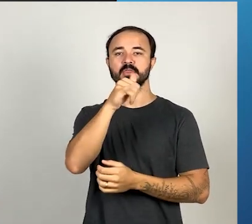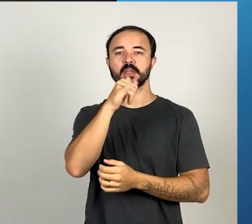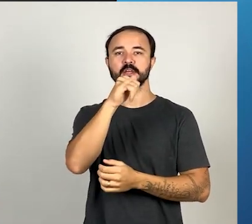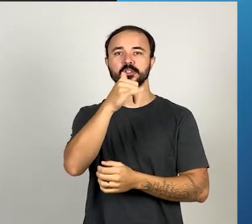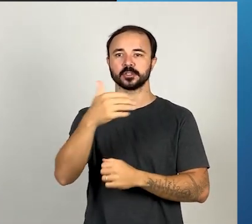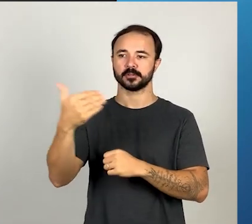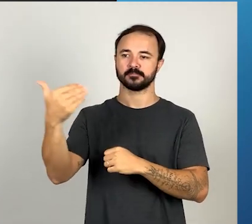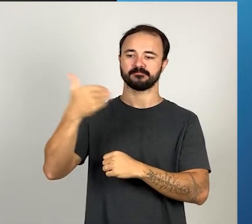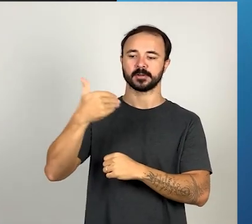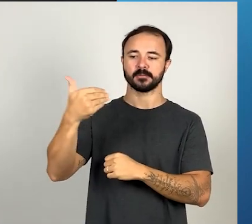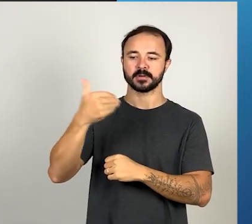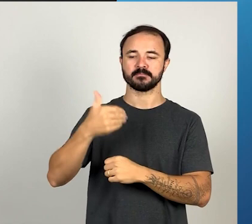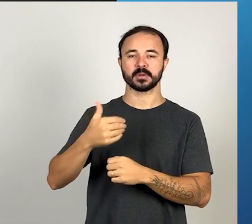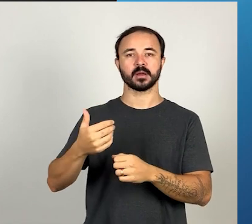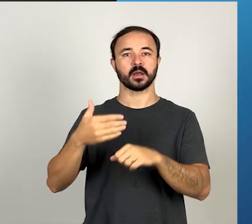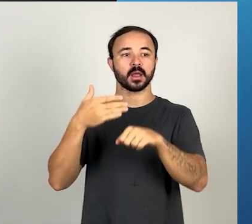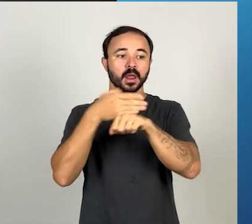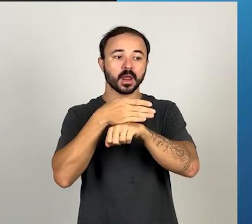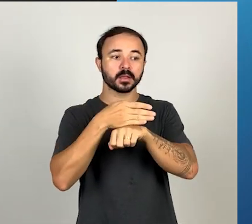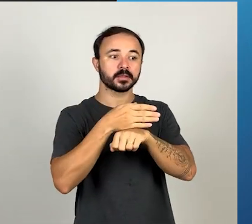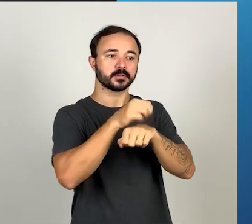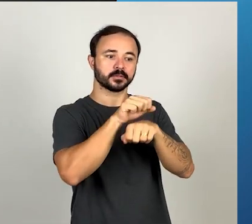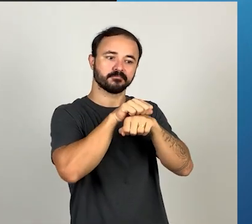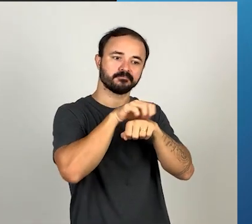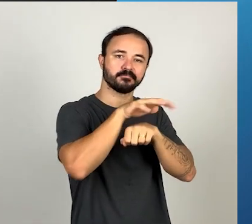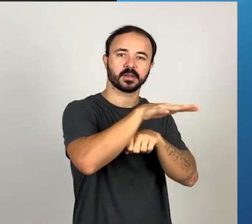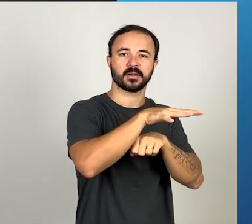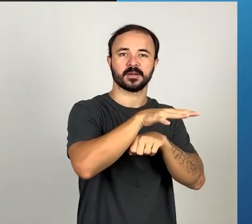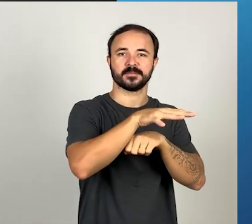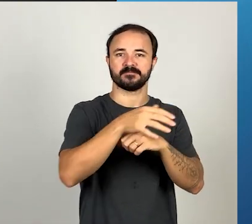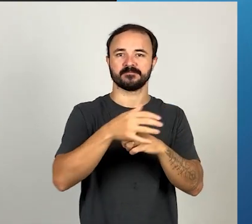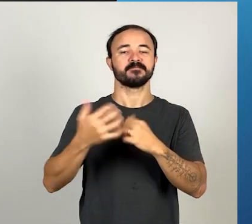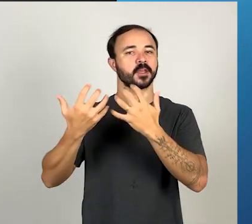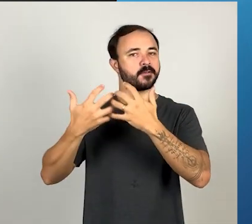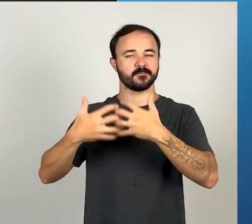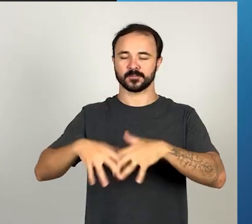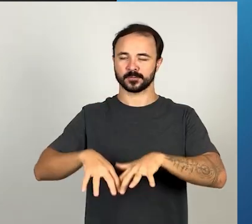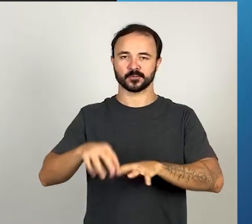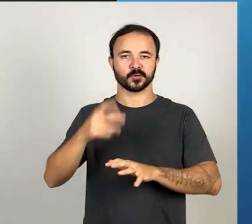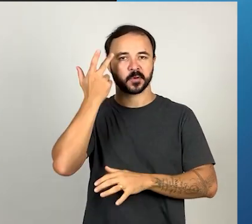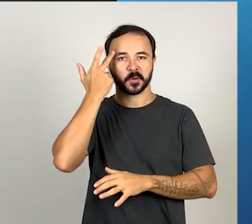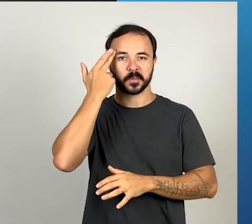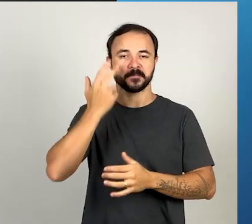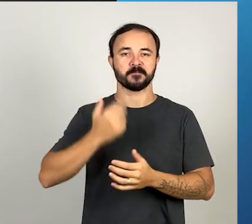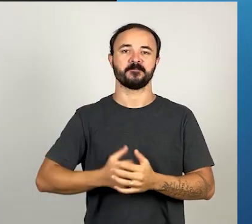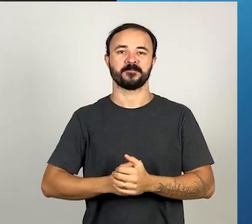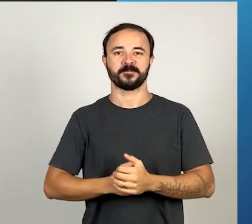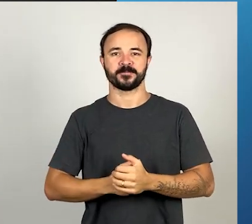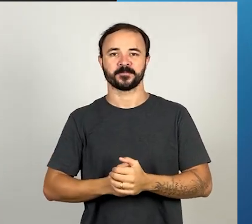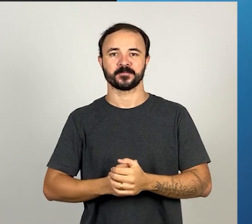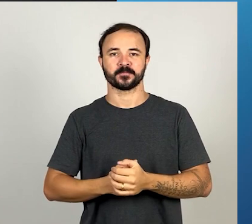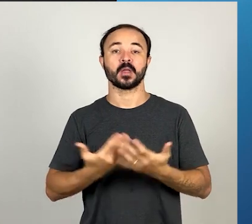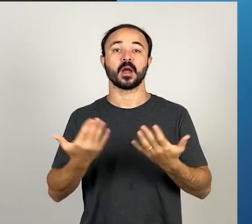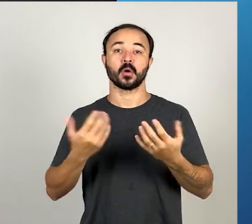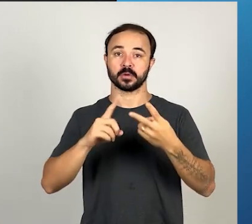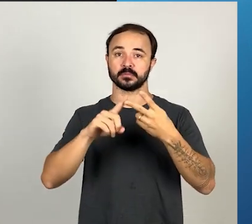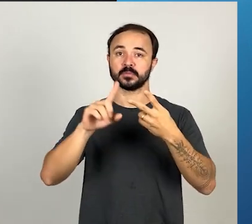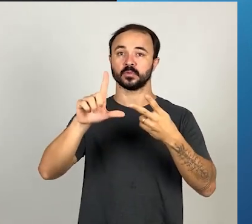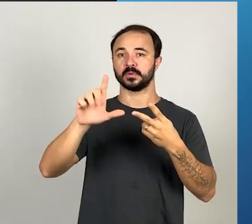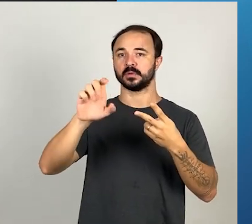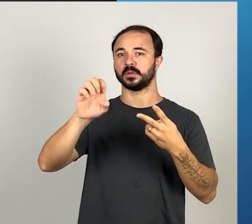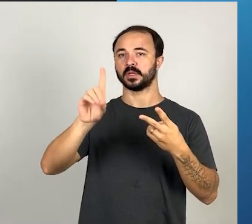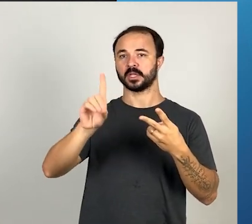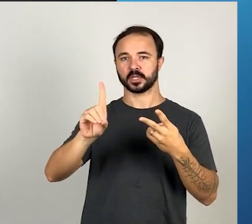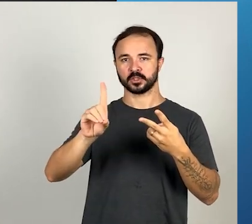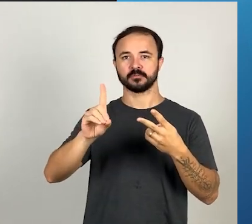as partes. E agora temos que fazer a conexão, a programação desse LED através da Arduino